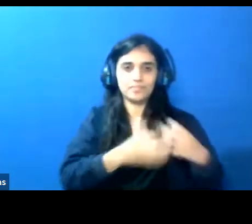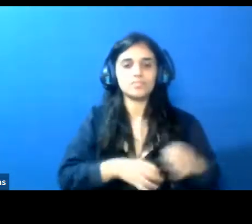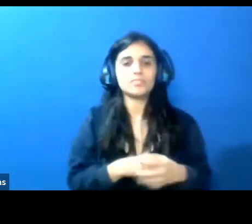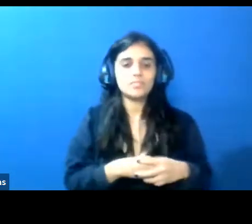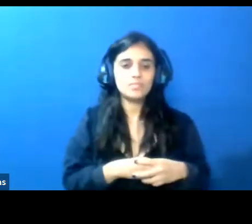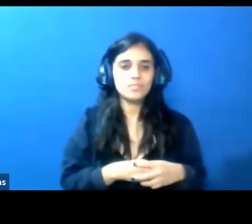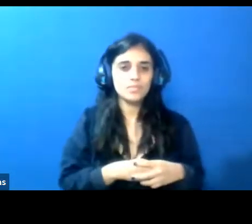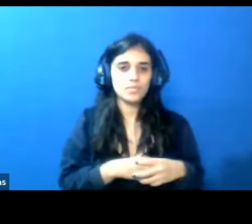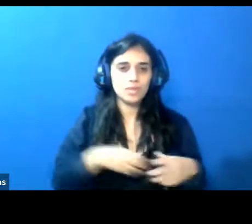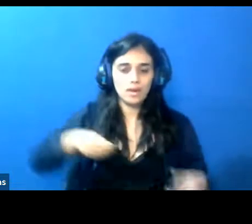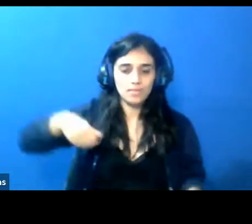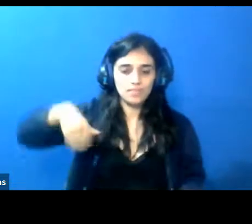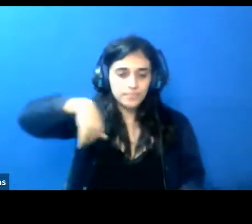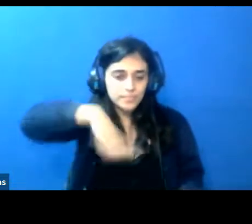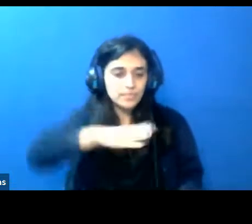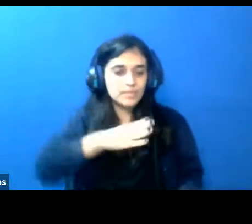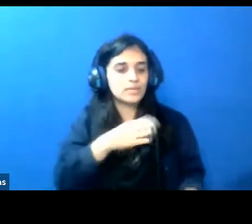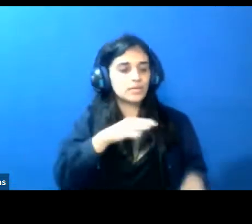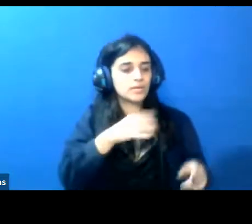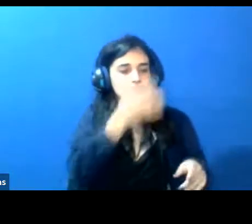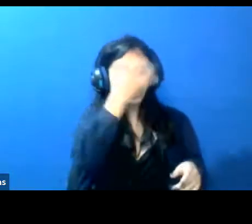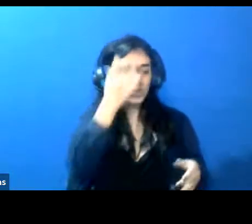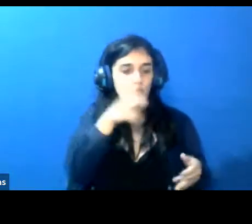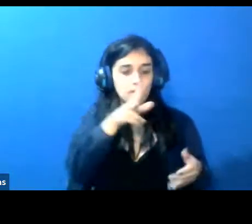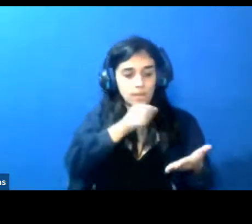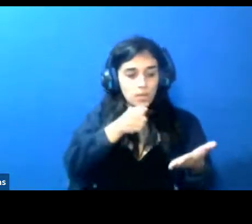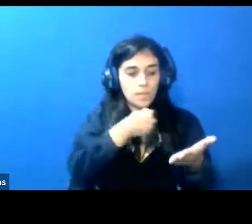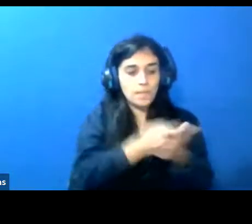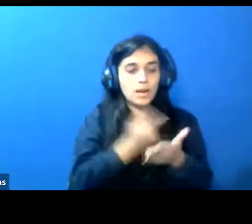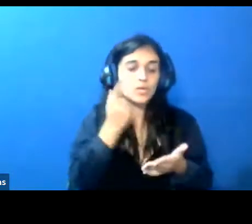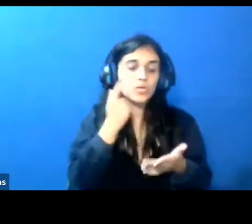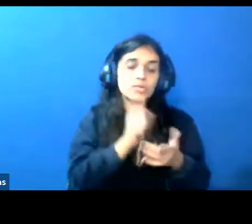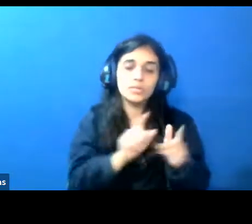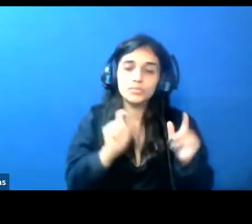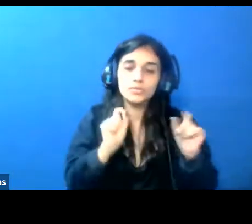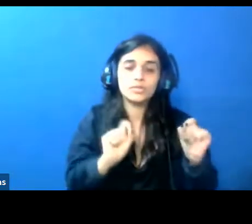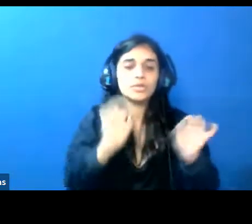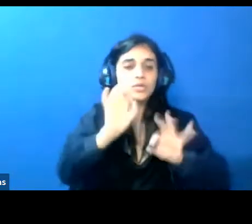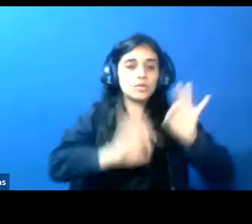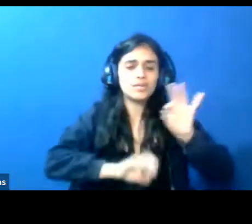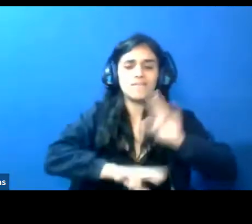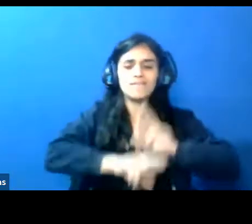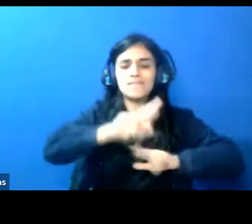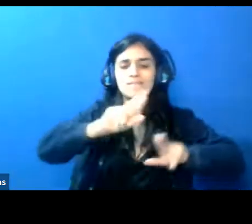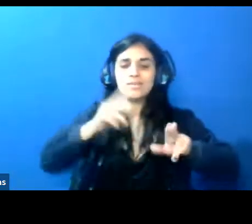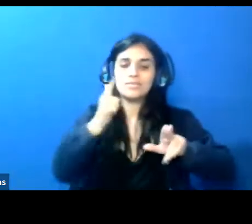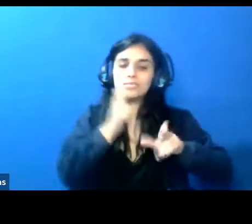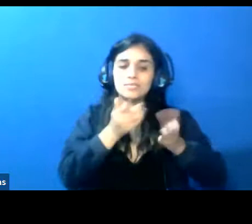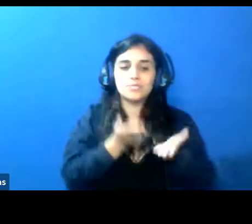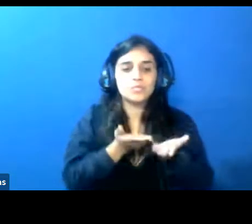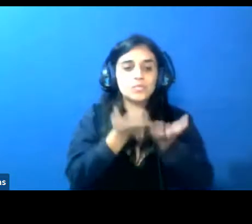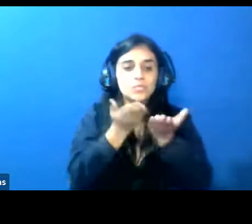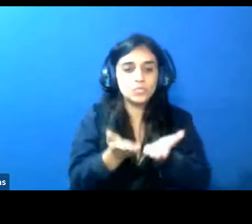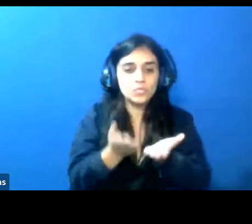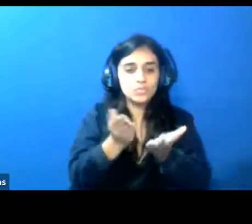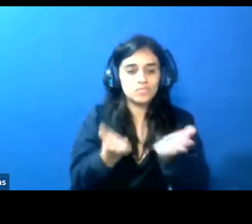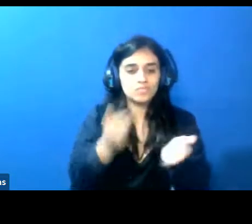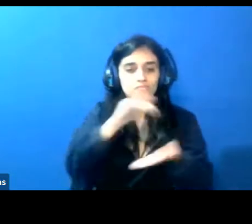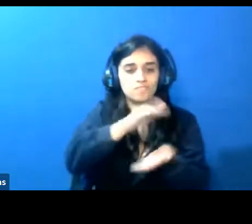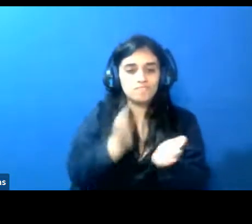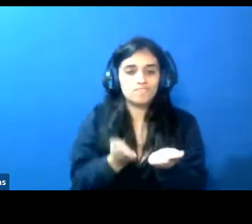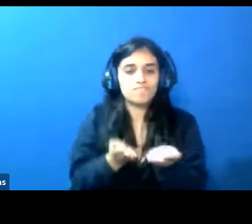de levar até as feiras, até os consumidores, nós conseguimos fazer várias doações de cestas. Um